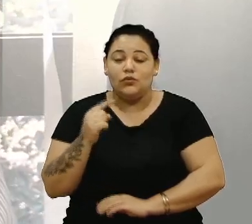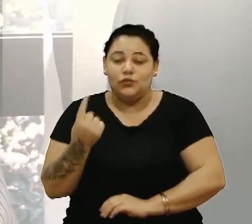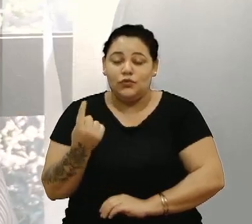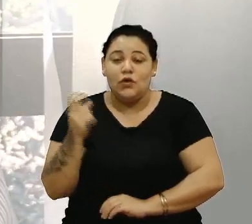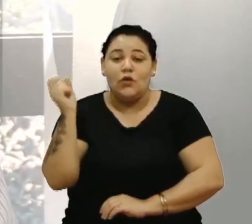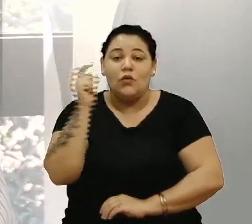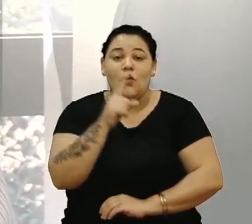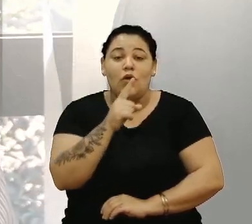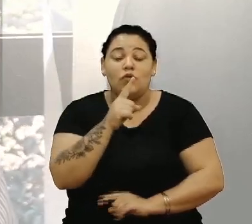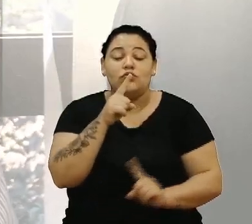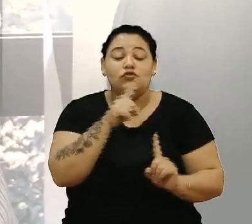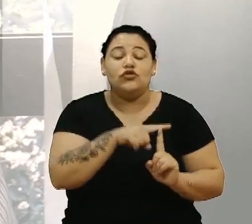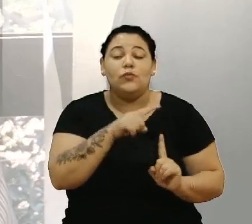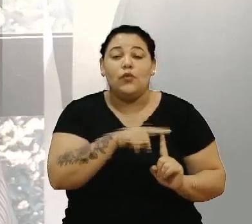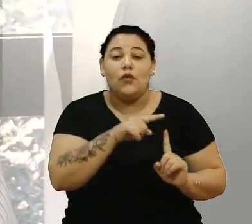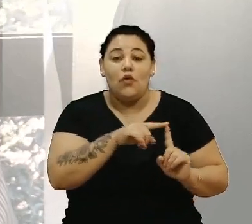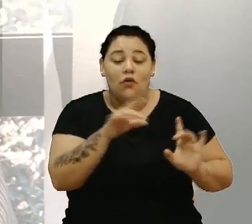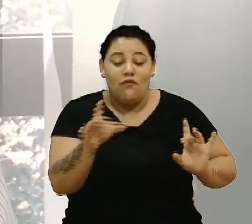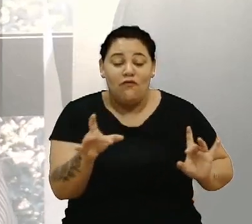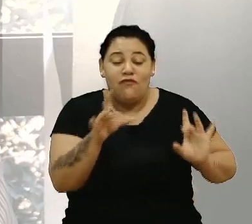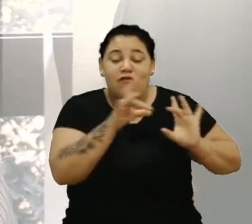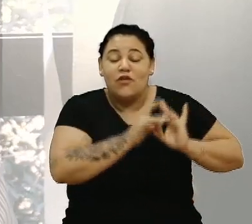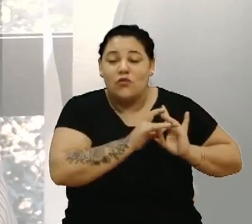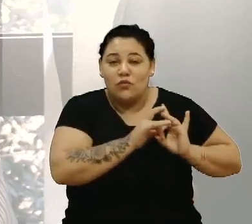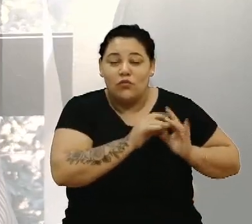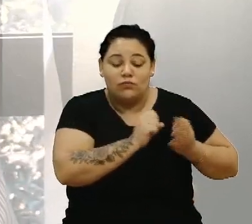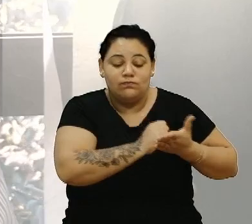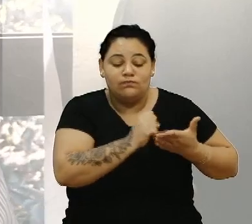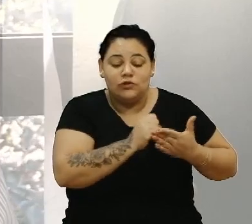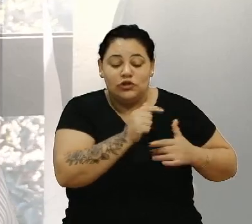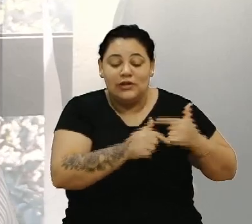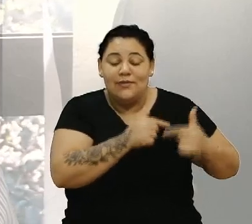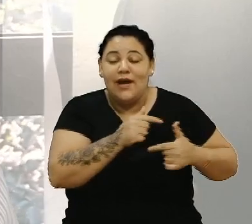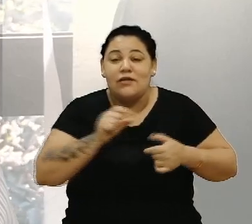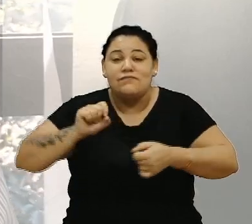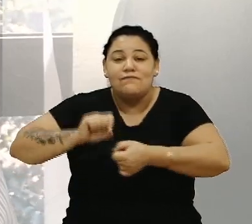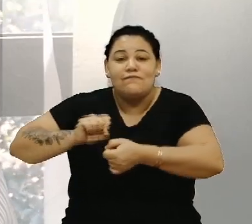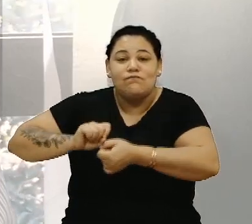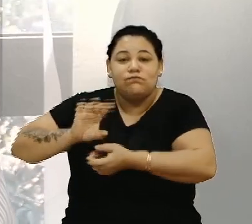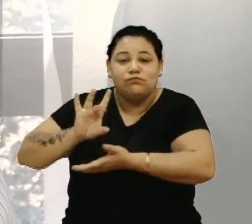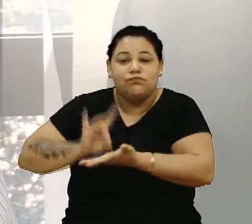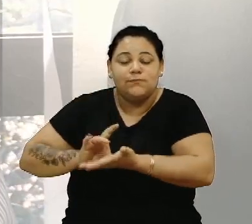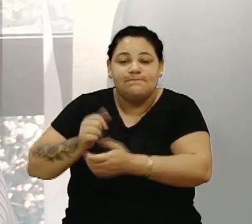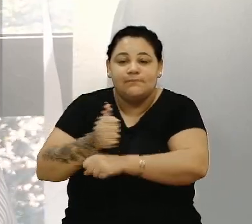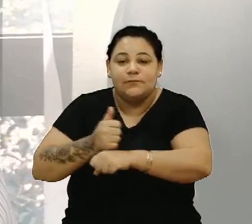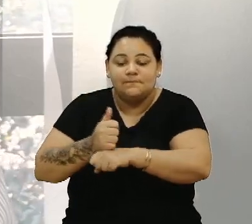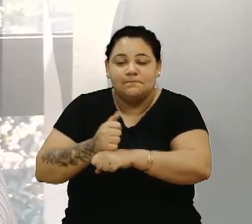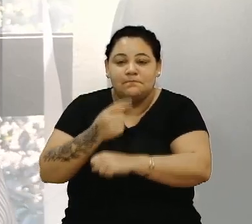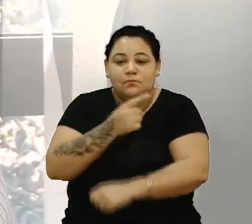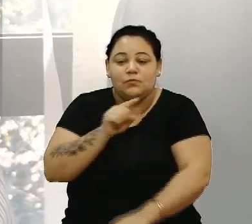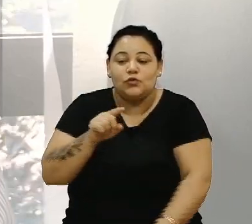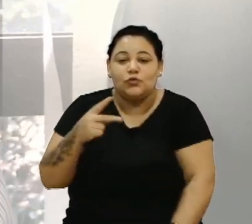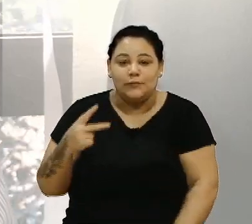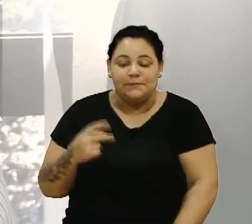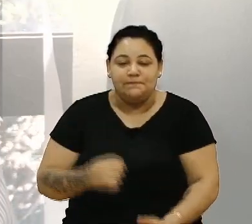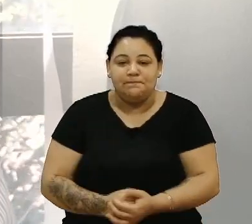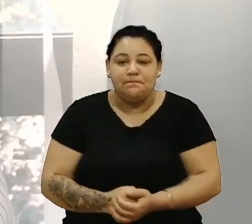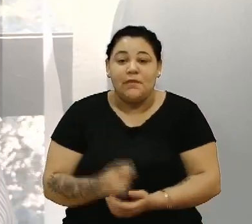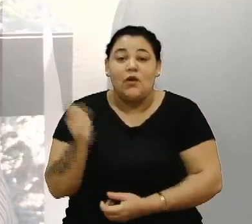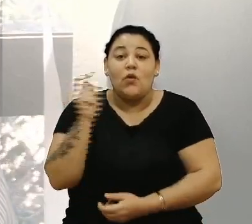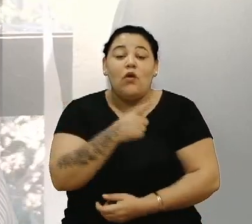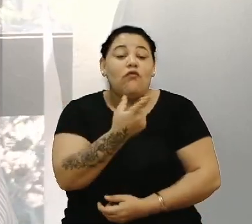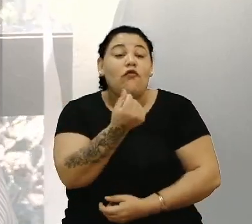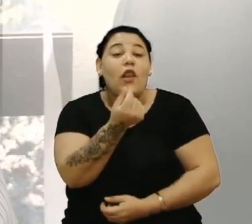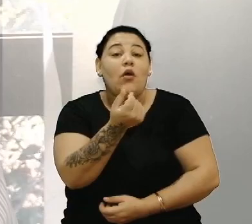de vínculos de trabalho são contratados com esses profissionais? 1.2. Qual é o valor hora